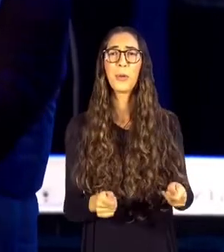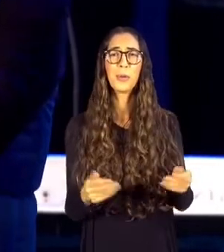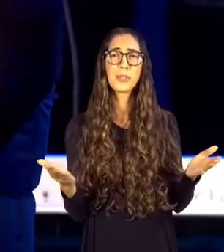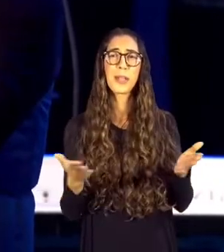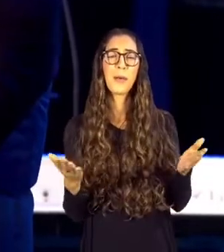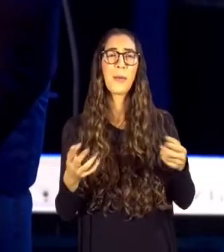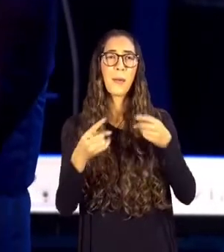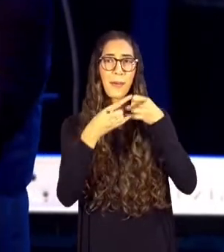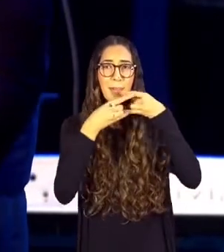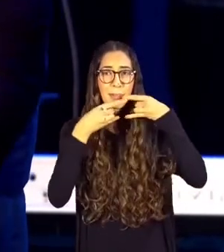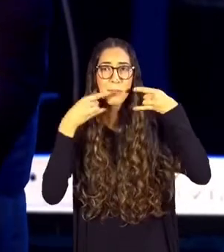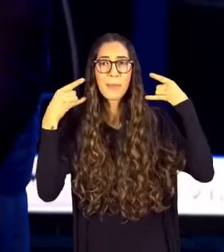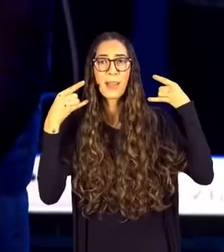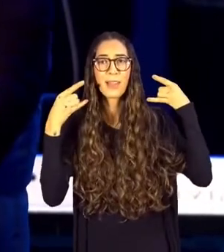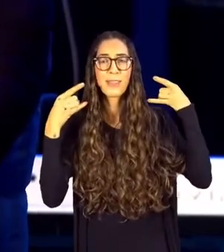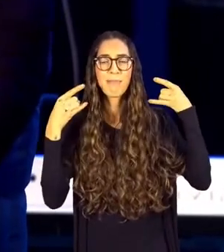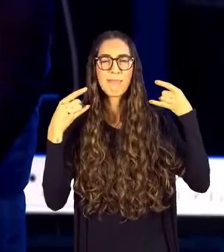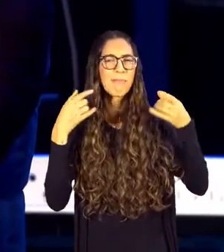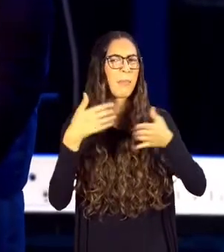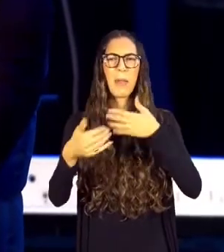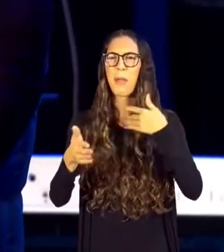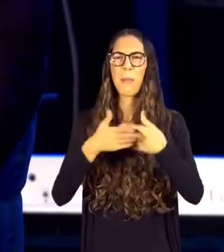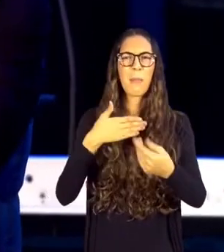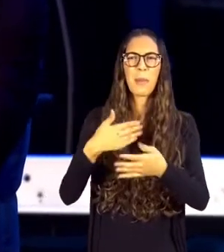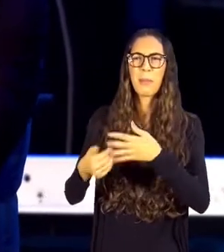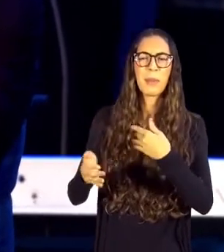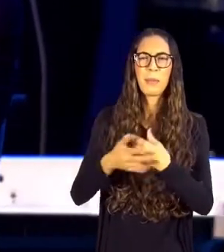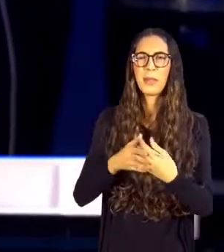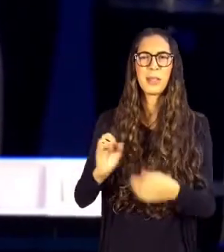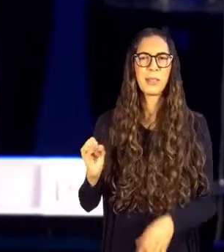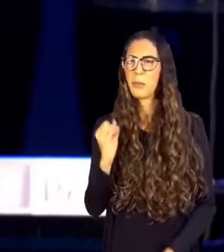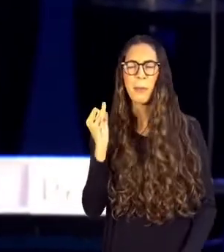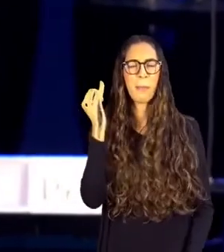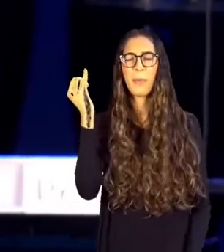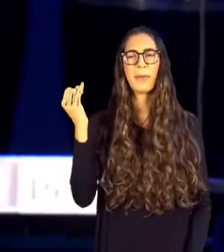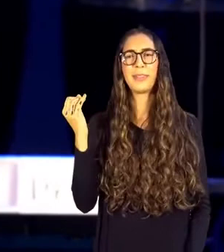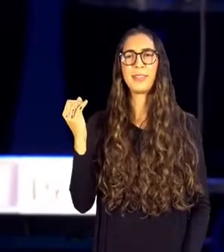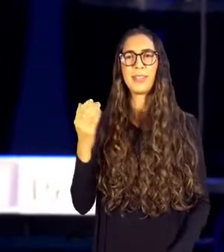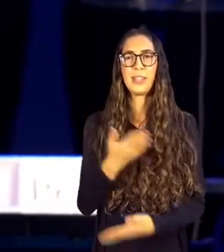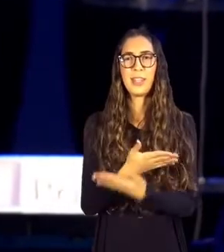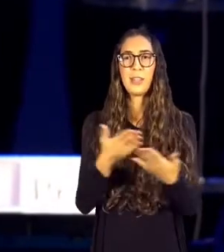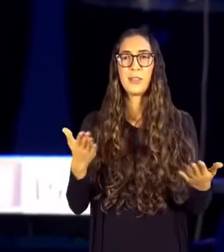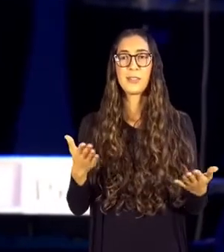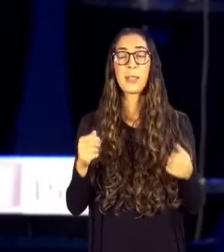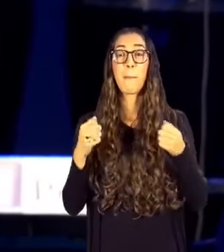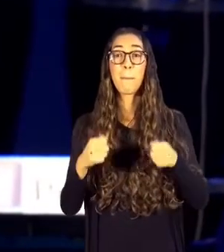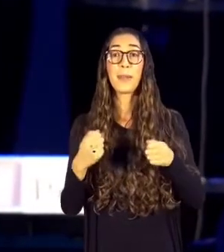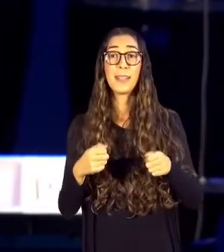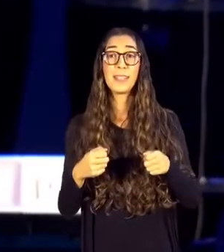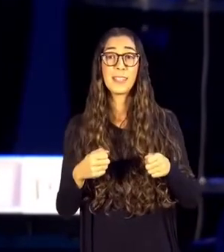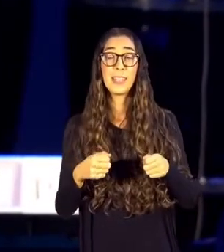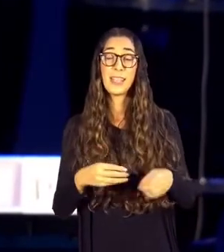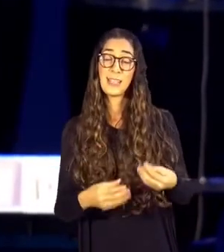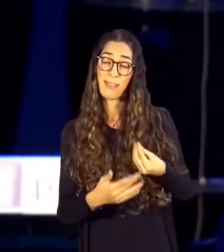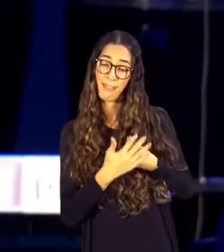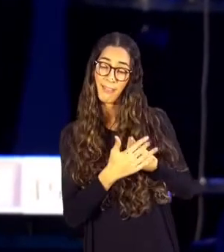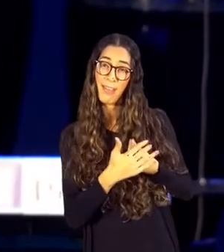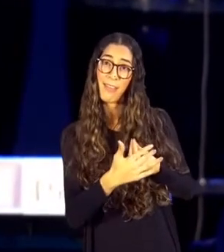sacrifício vivo de adoração. É assim que a coisa funciona, querido. Ou a gente atua, ou você fica